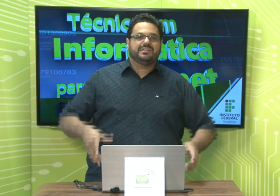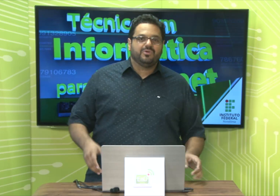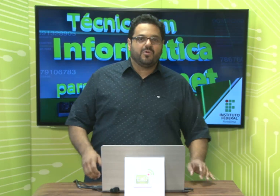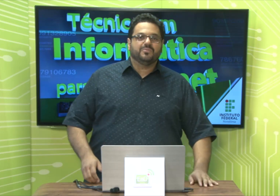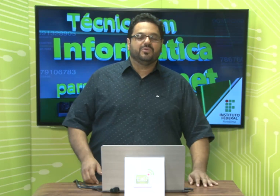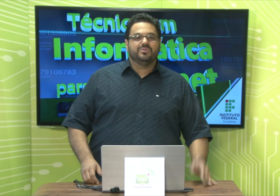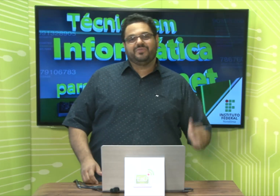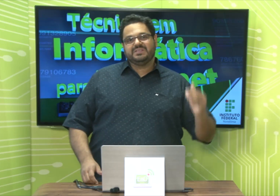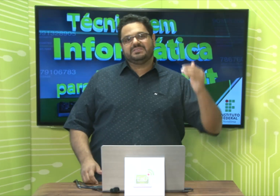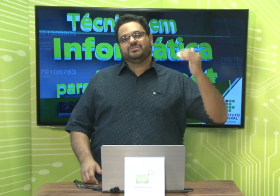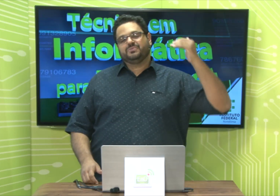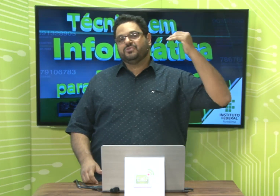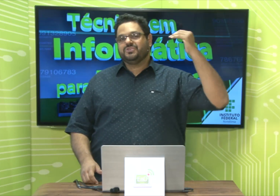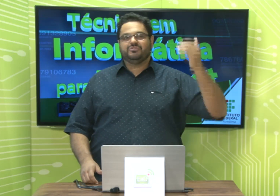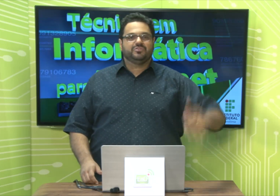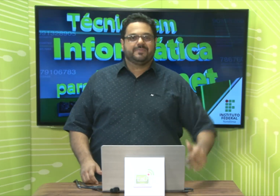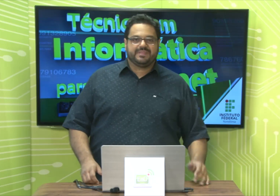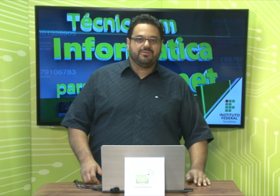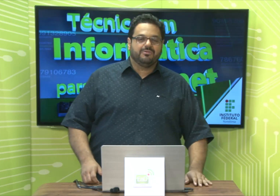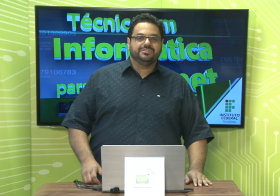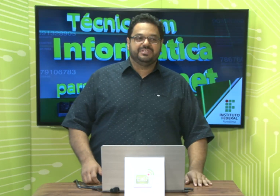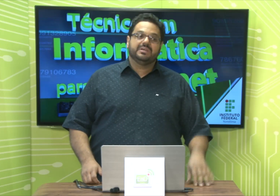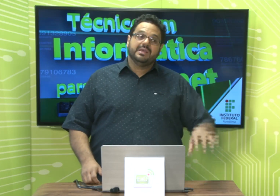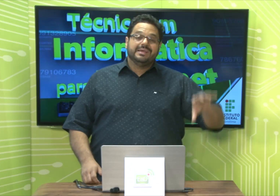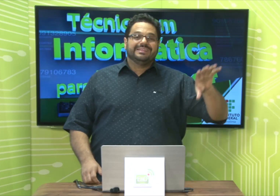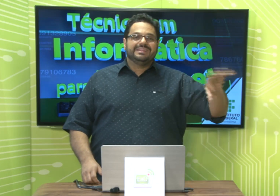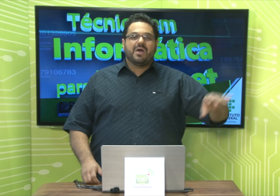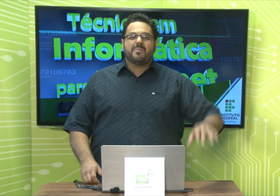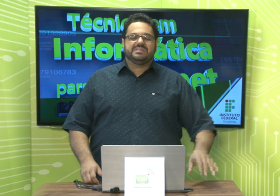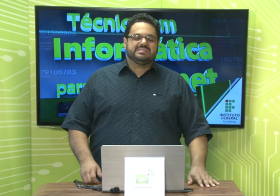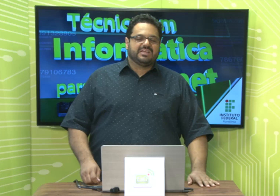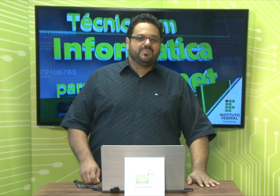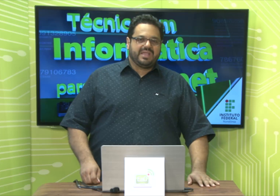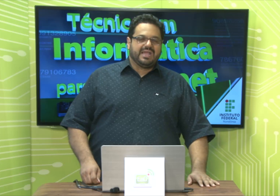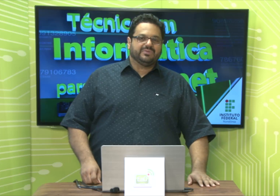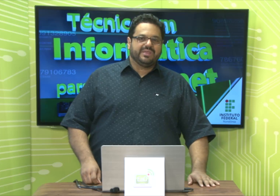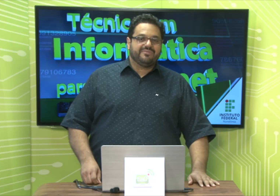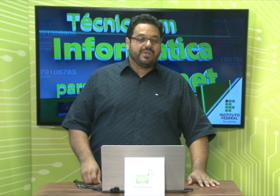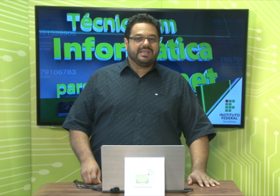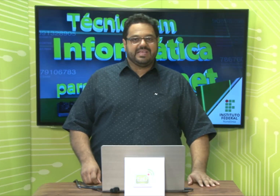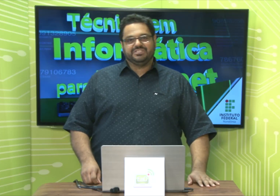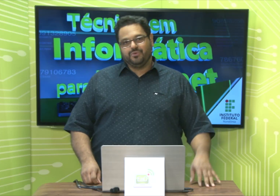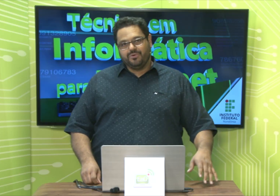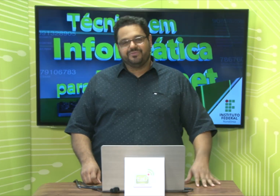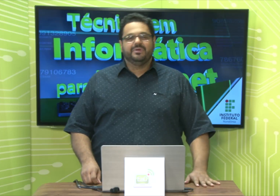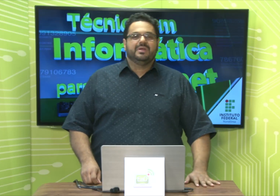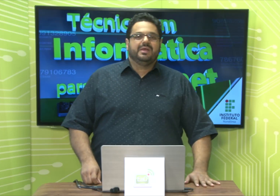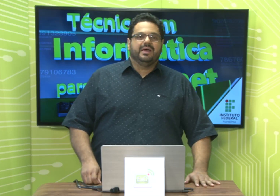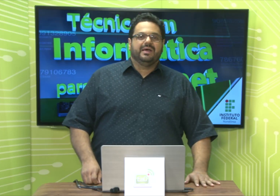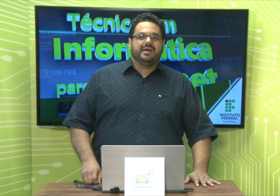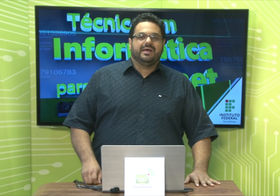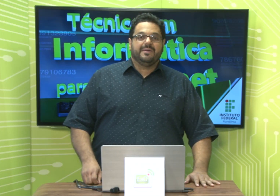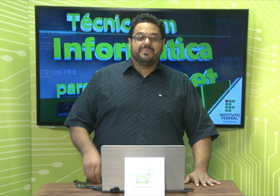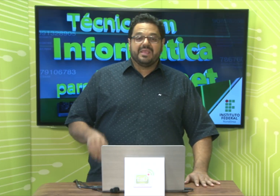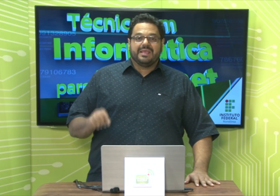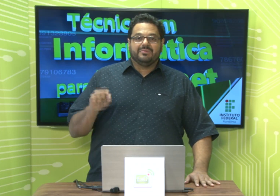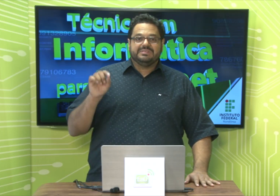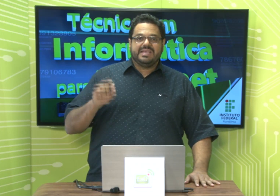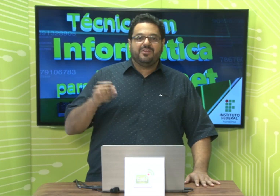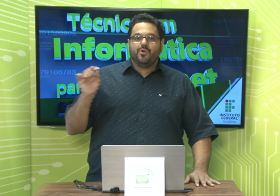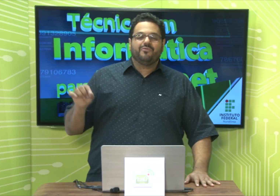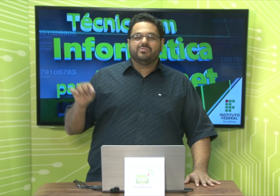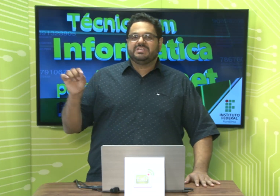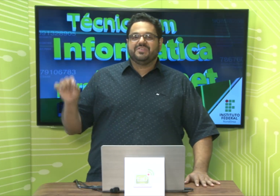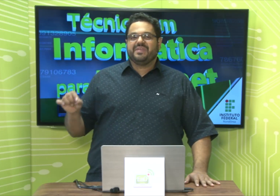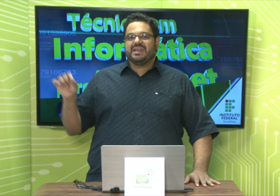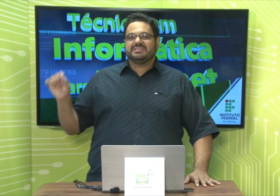a arquitetura como um todo, vê se são dispositivos de última tecnologia, dá uma pesquisada no mercado aí, vê o que tem de novo. Em